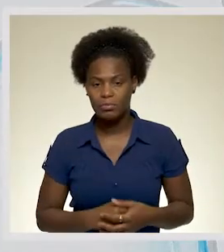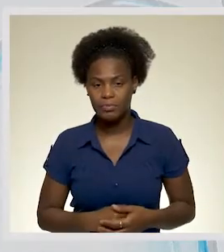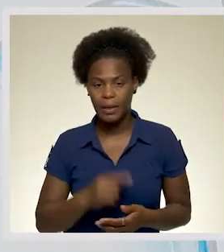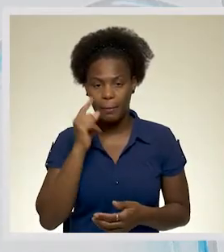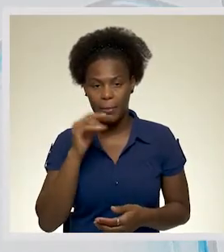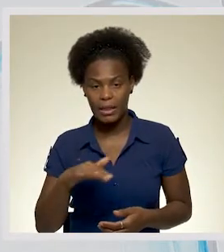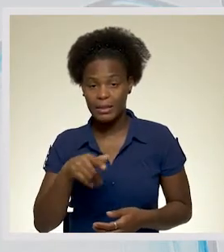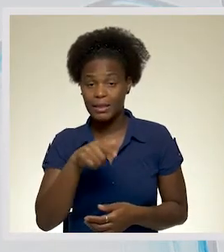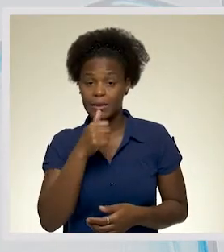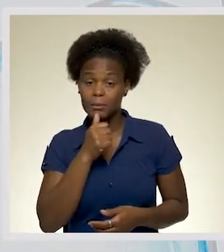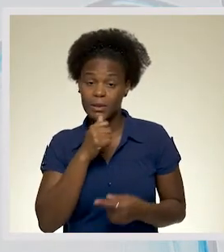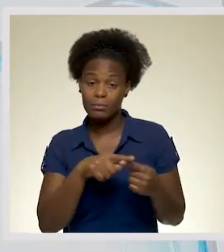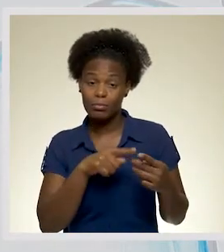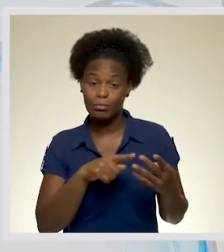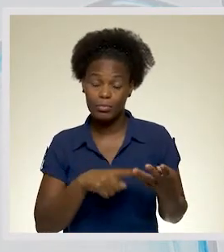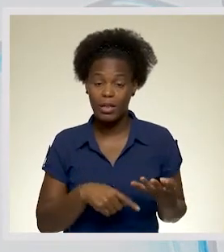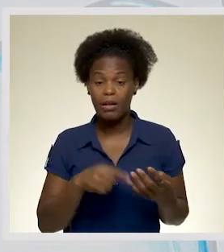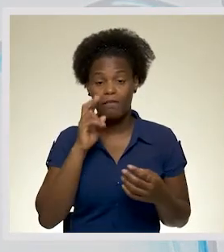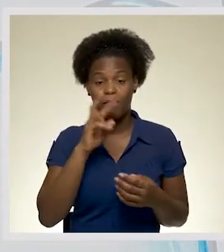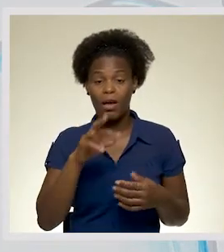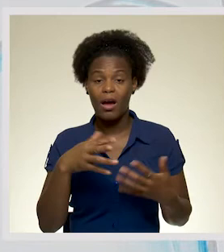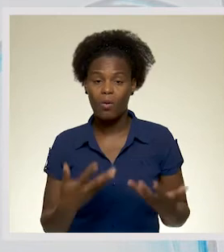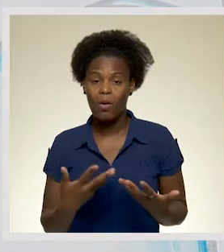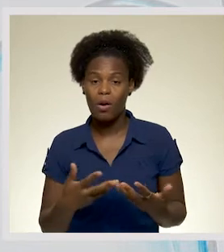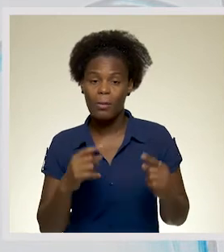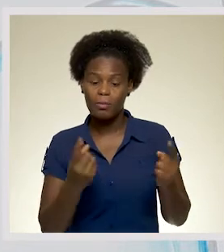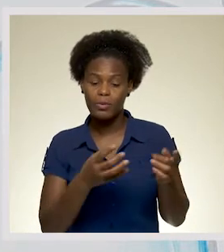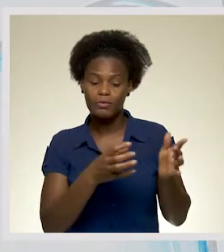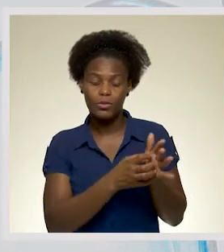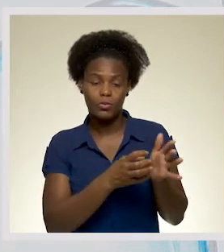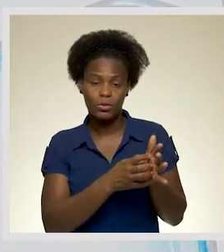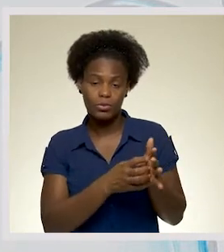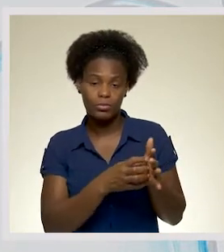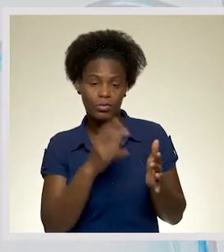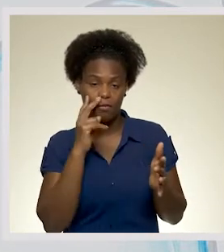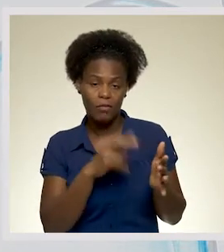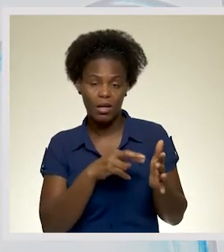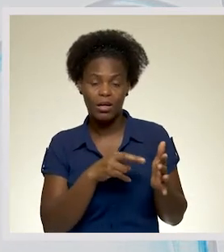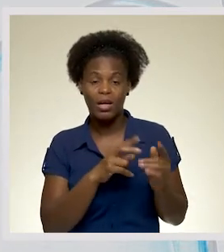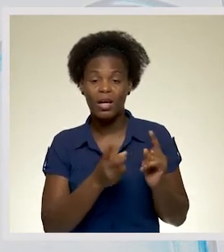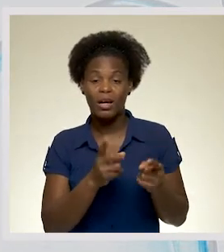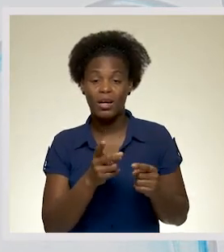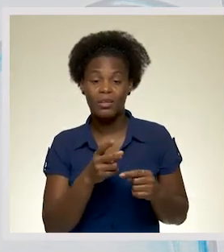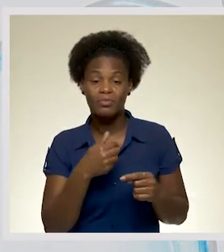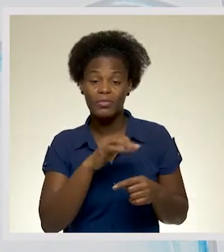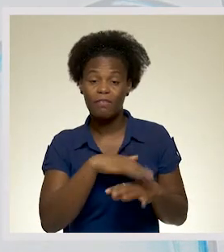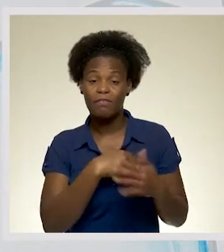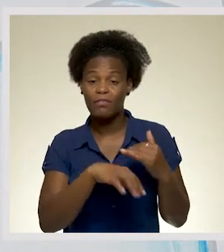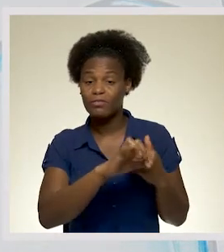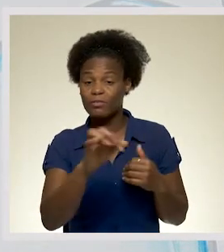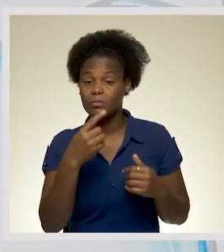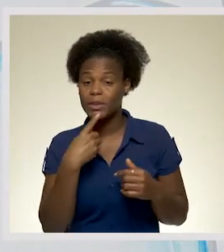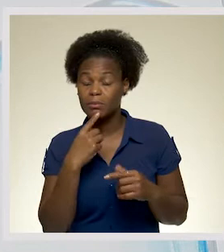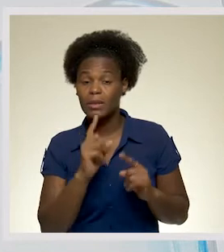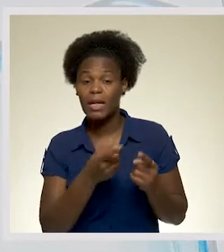Meninos, essas medidas vamos vê-las agora através de pequenas figuras que vos façam entender que